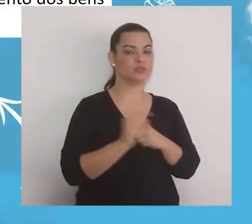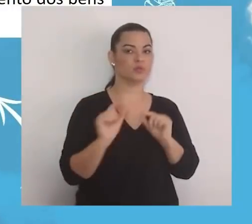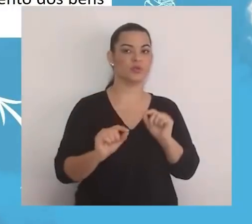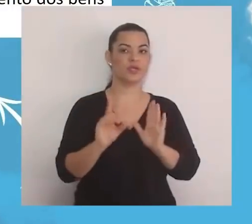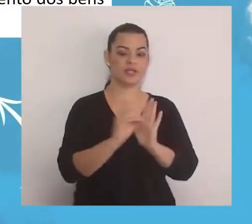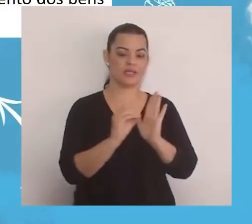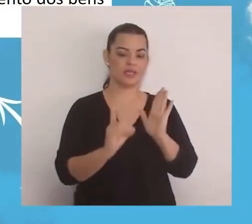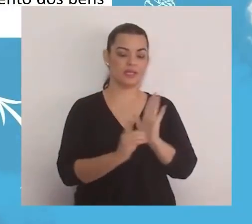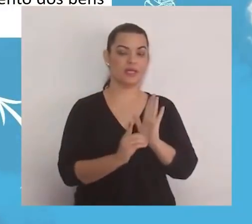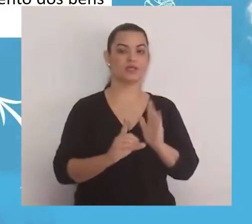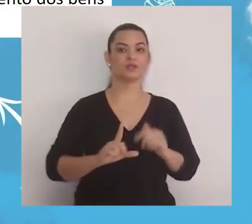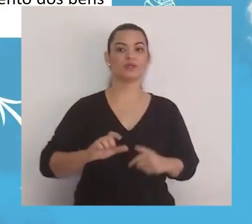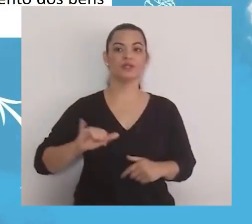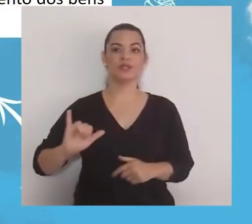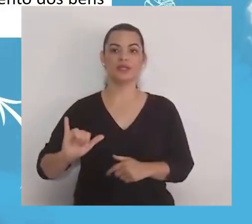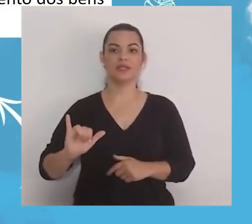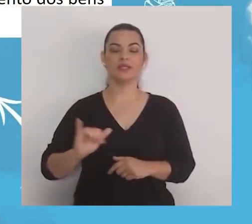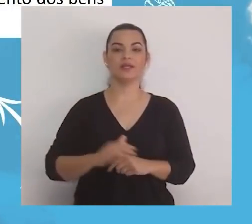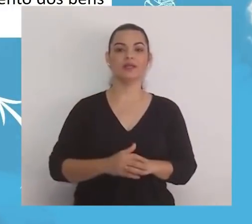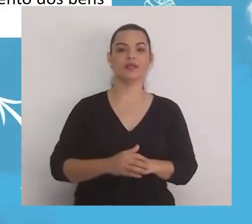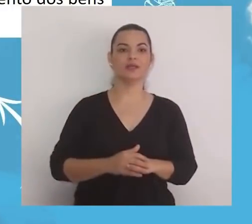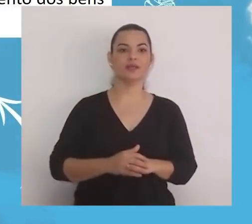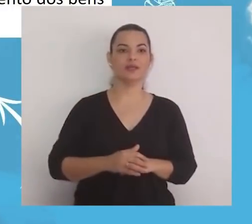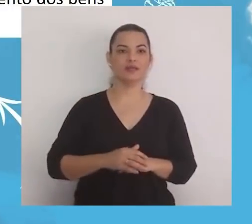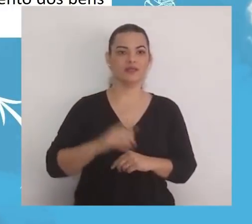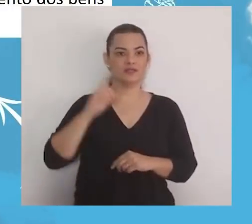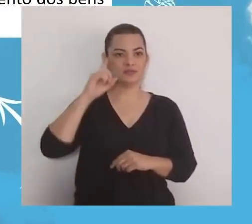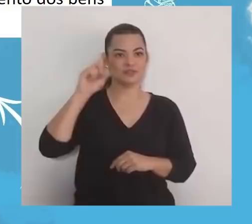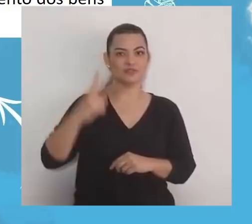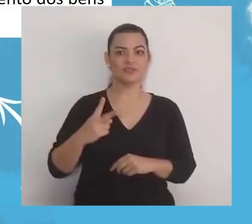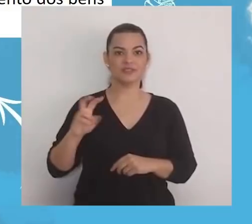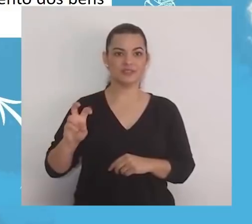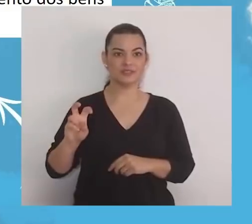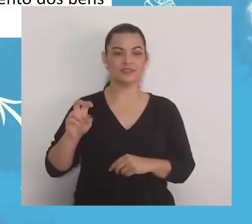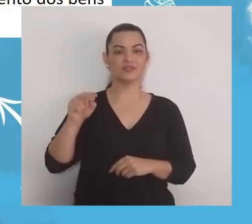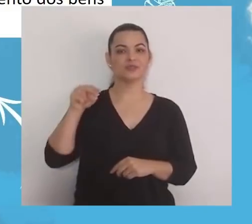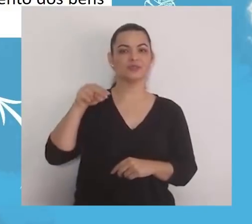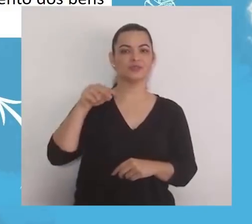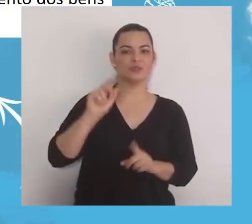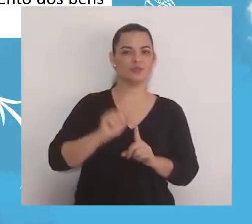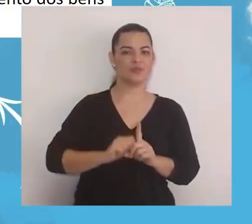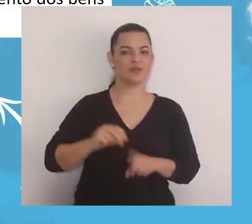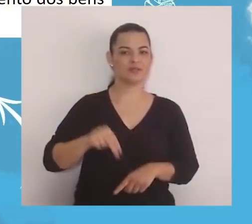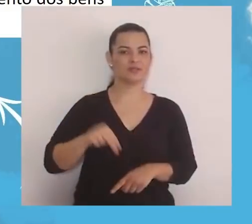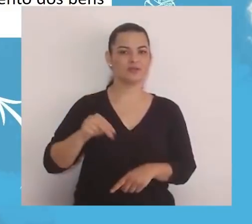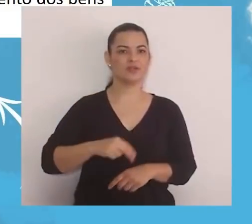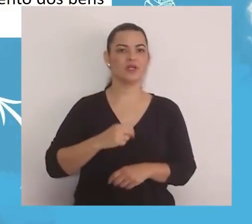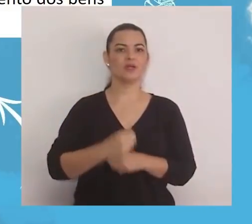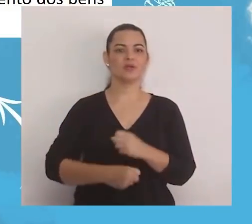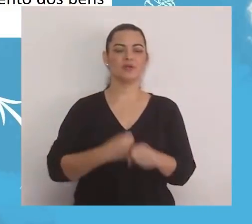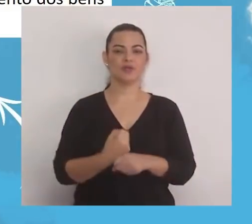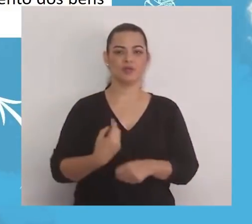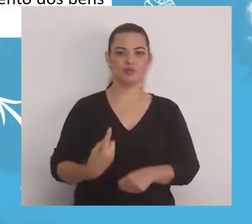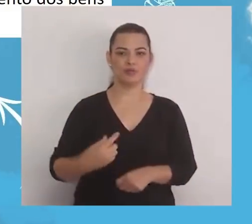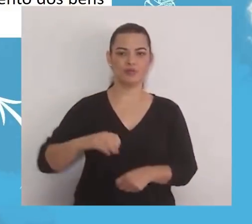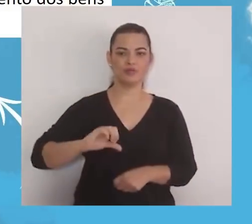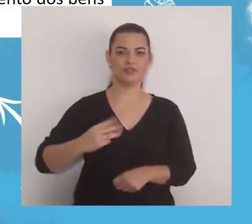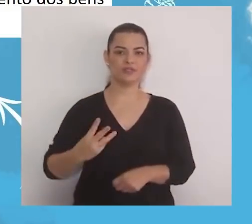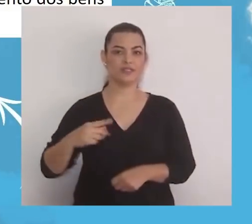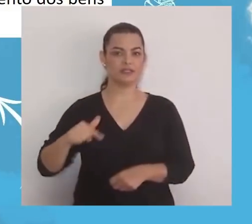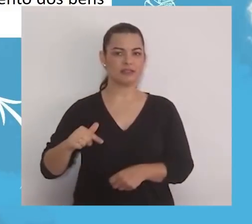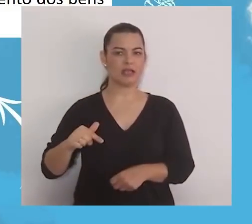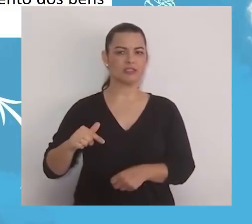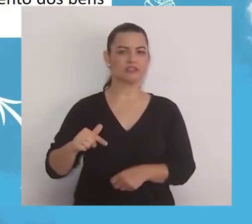a demanda de água no local. Então, são muitas coisas que vão acontecendo em função